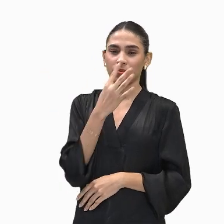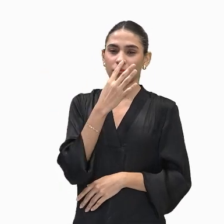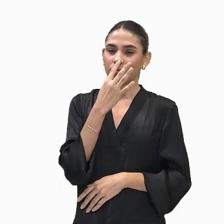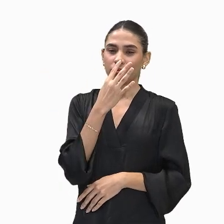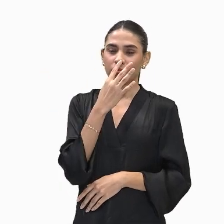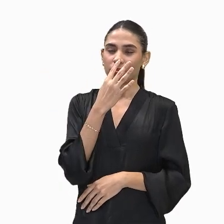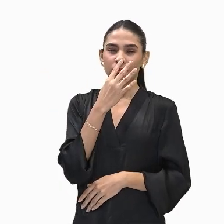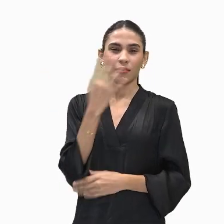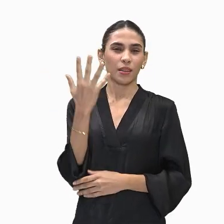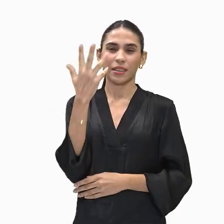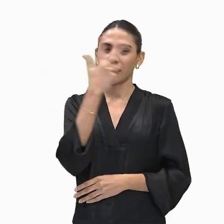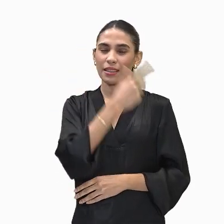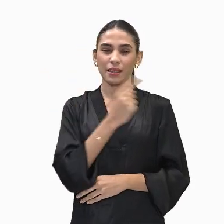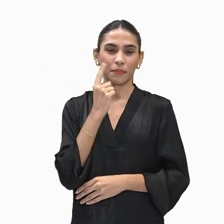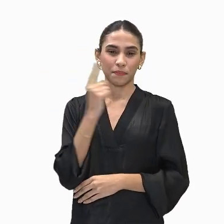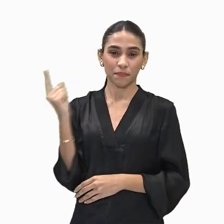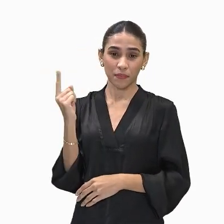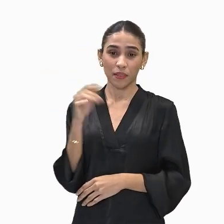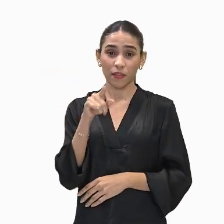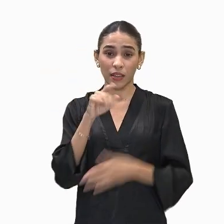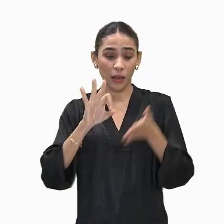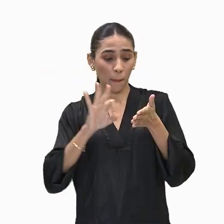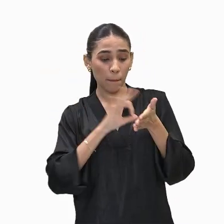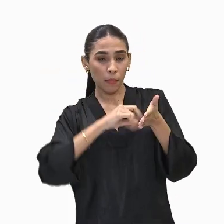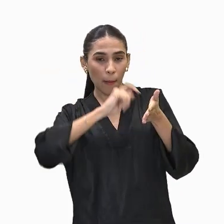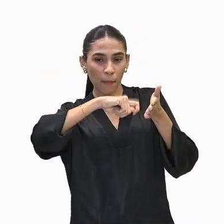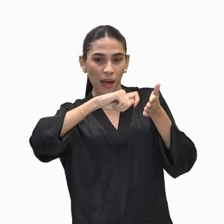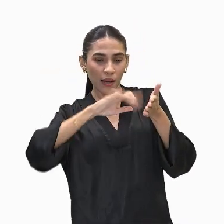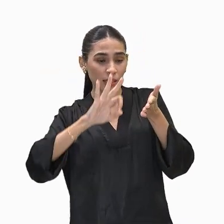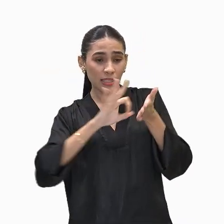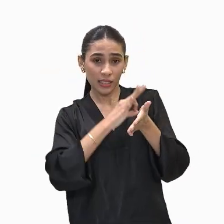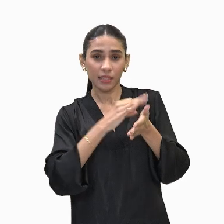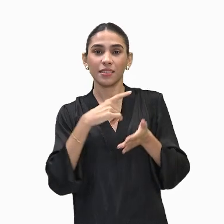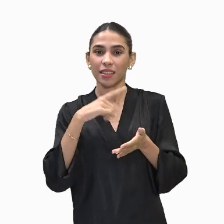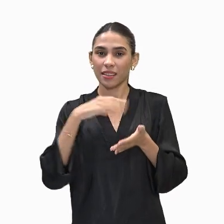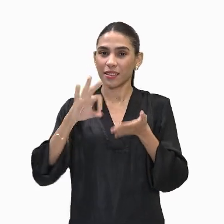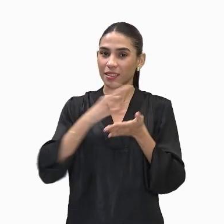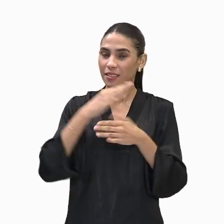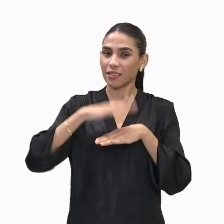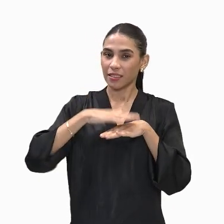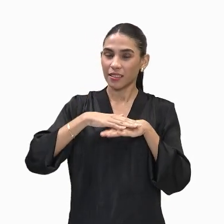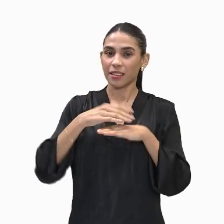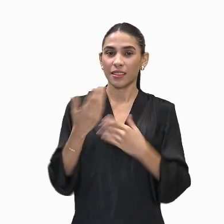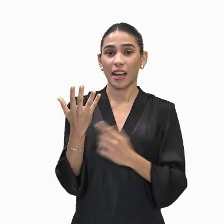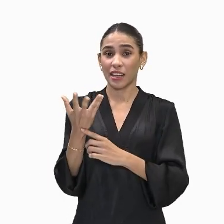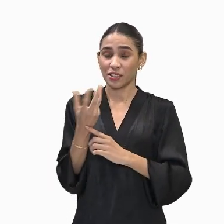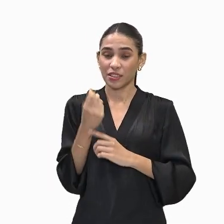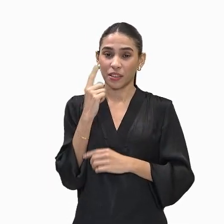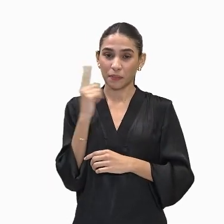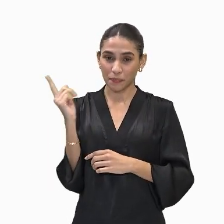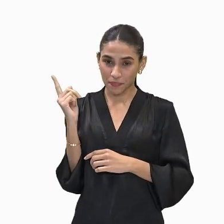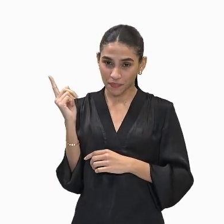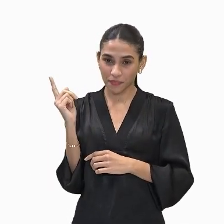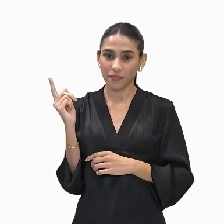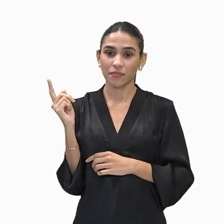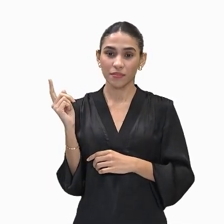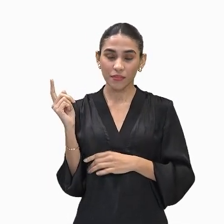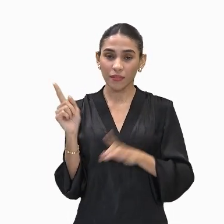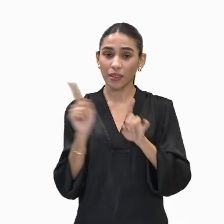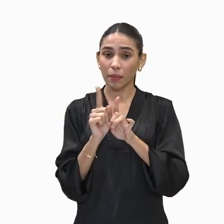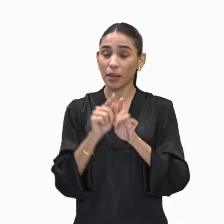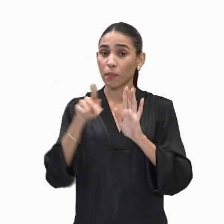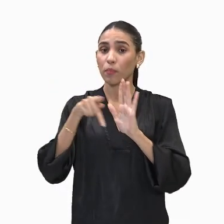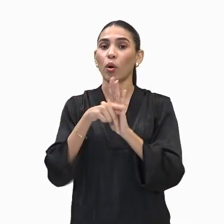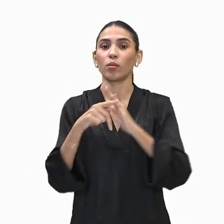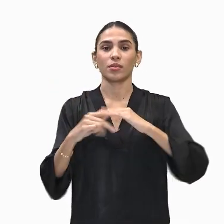é assinado, tá? Vocês estão vendo aí no cantinho que está assinado pelo artista. E ele é uma arte